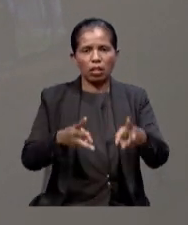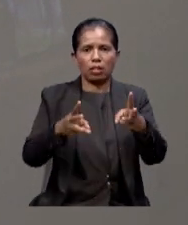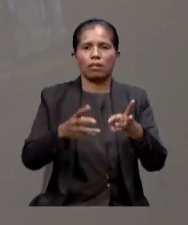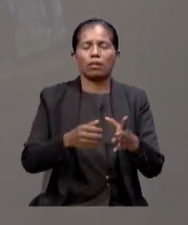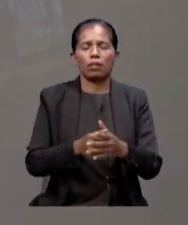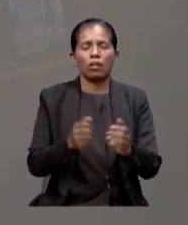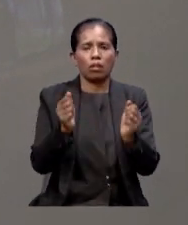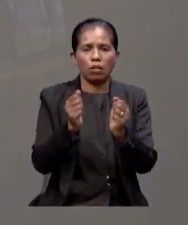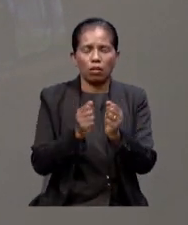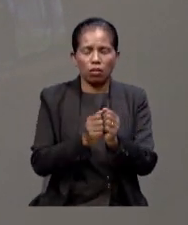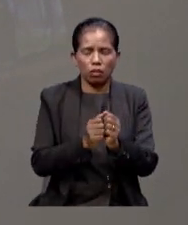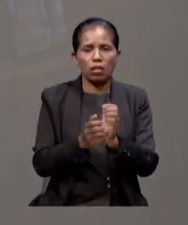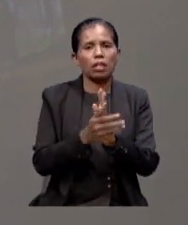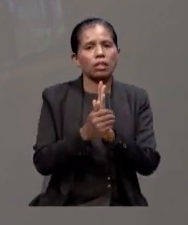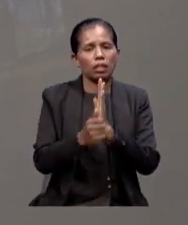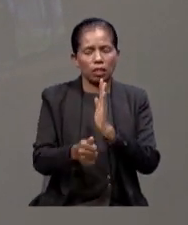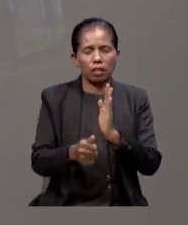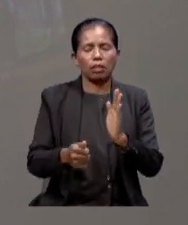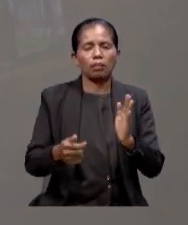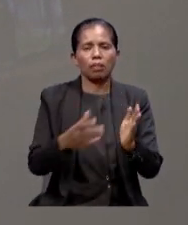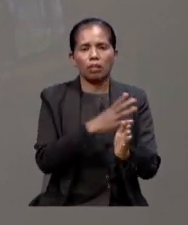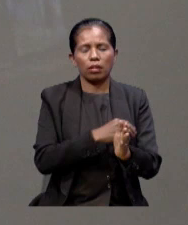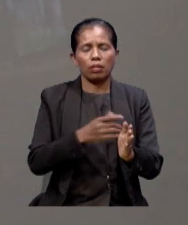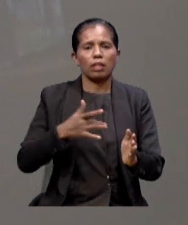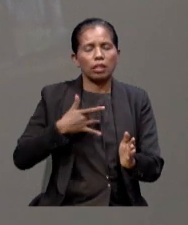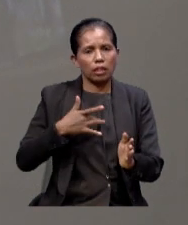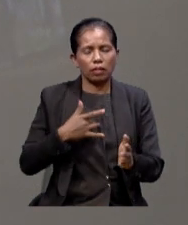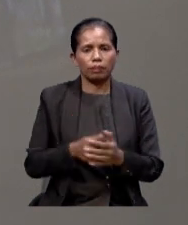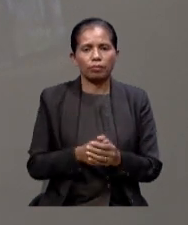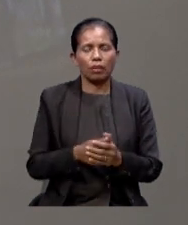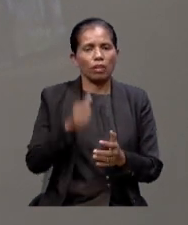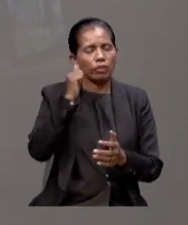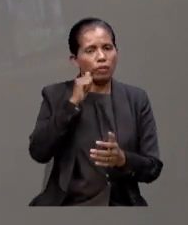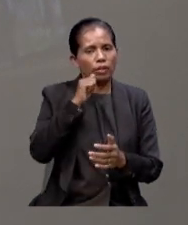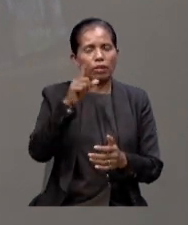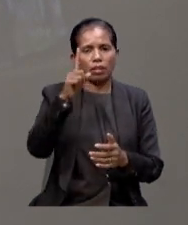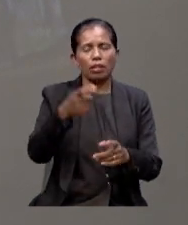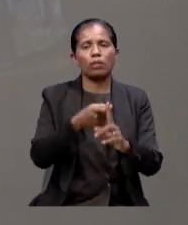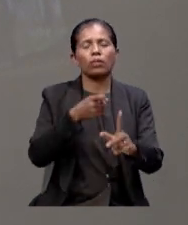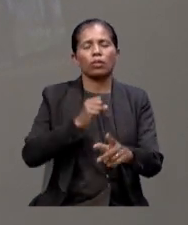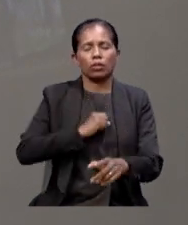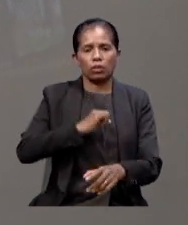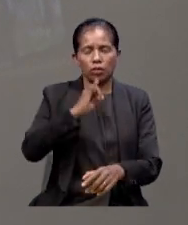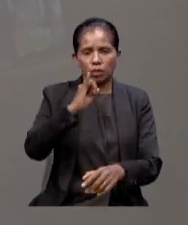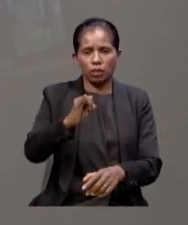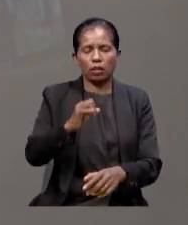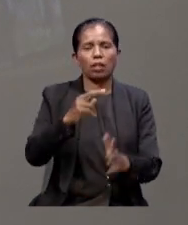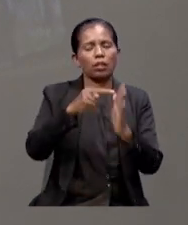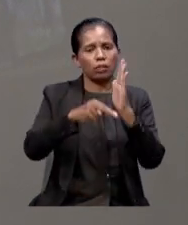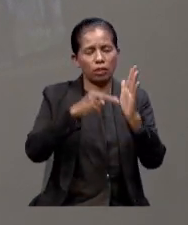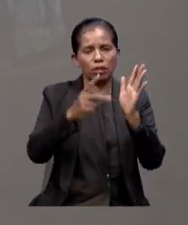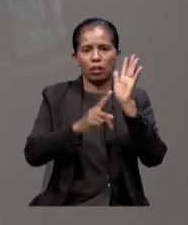ho kapasidade nebe kik, ne mak se sente liu. Inan feto ni da nebe mai husi suai, nebe ia notisia fo